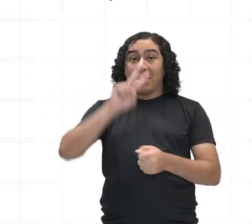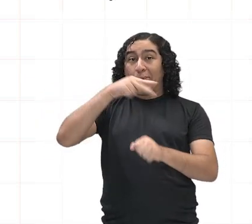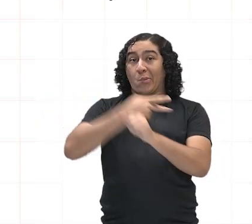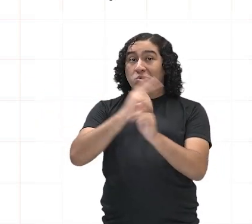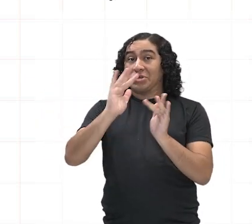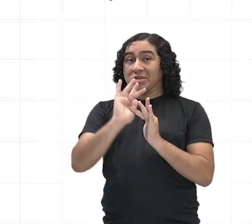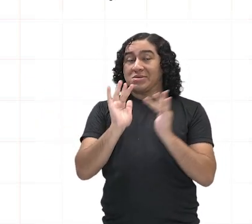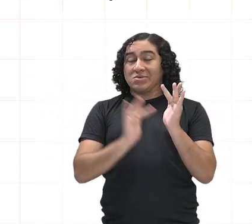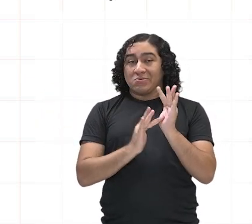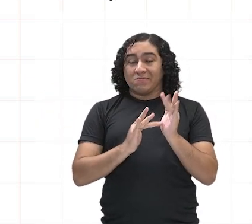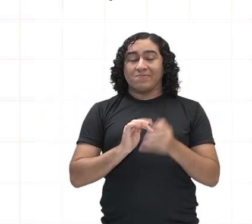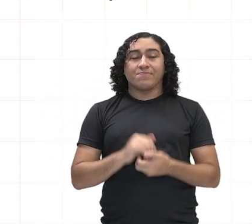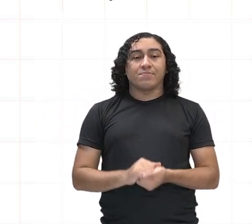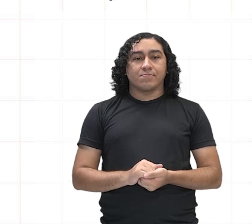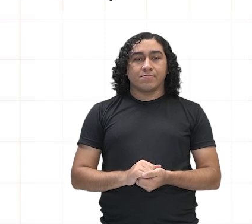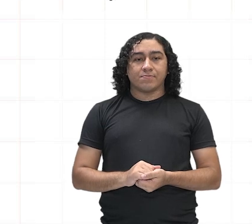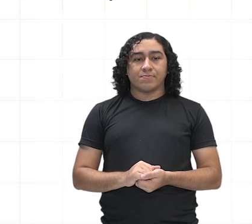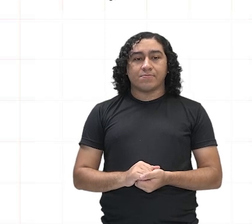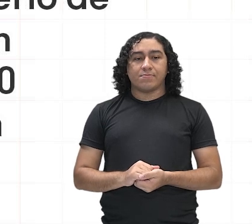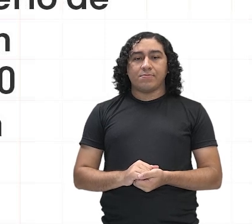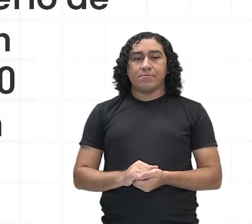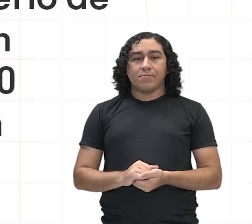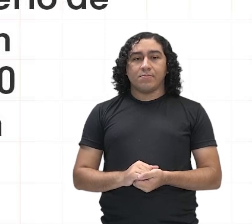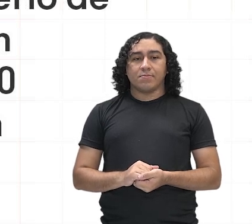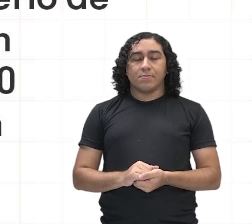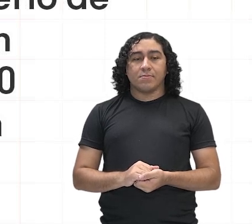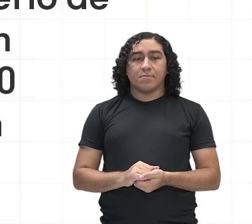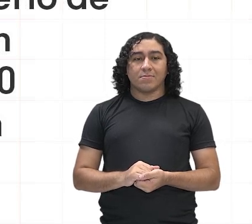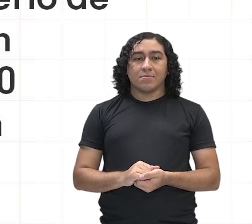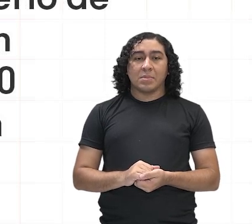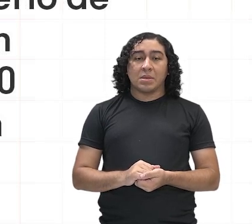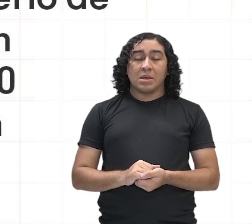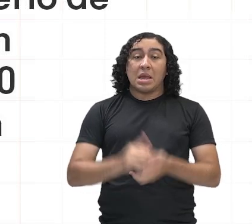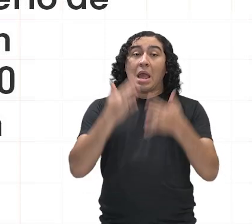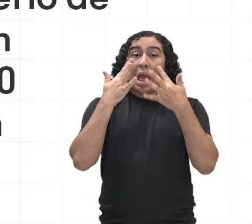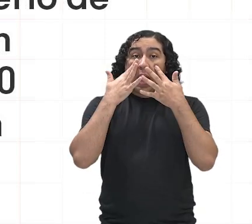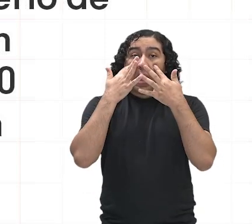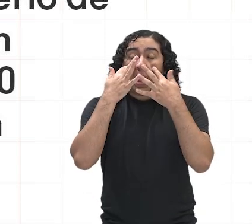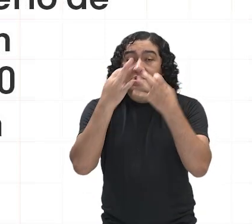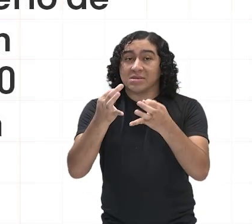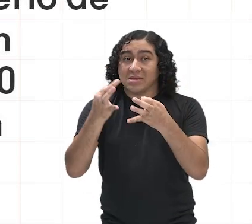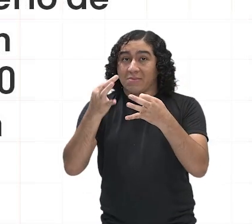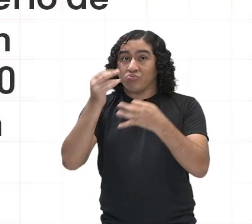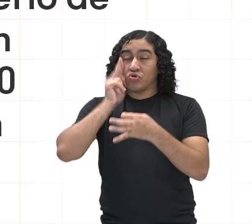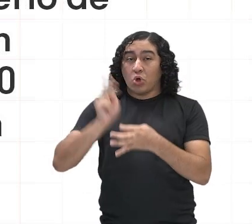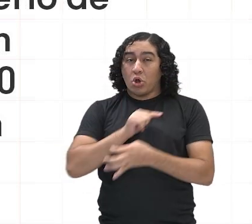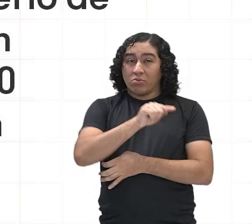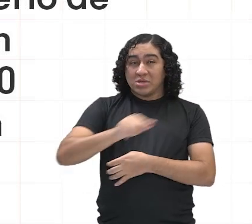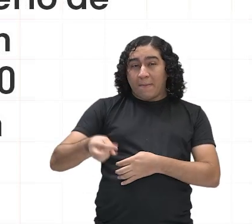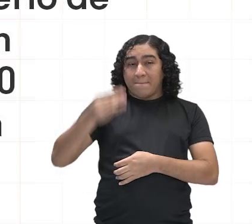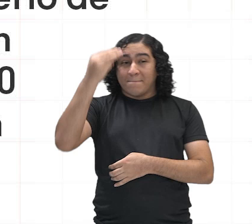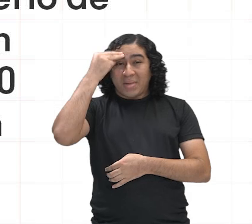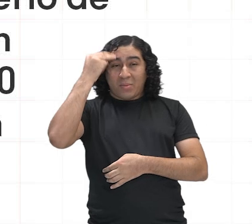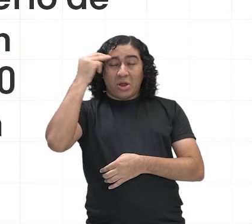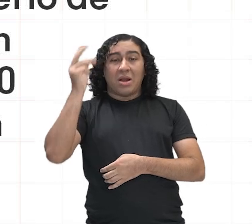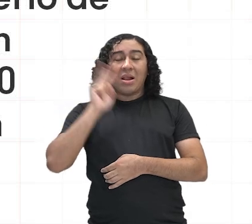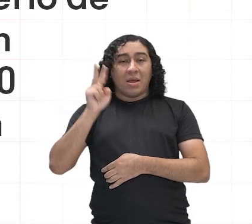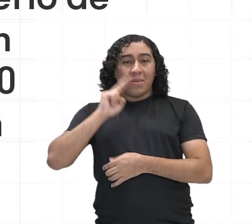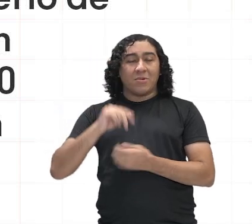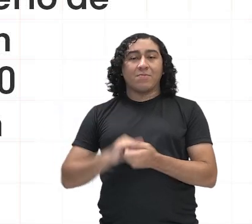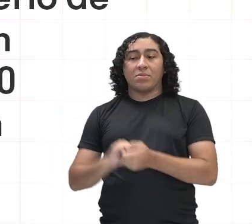Olha só, vamos então aí, fique ligado então nessa história para vocês fixarem, tá?